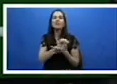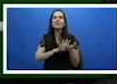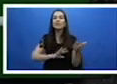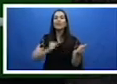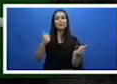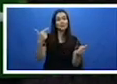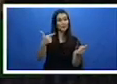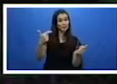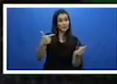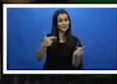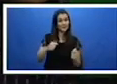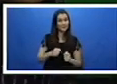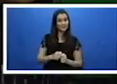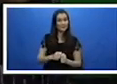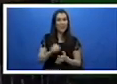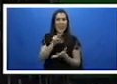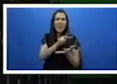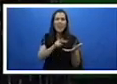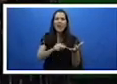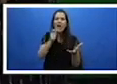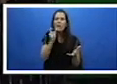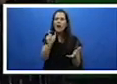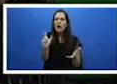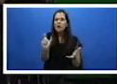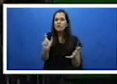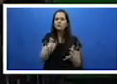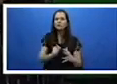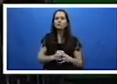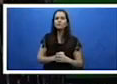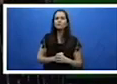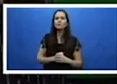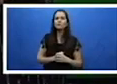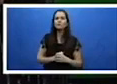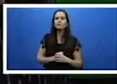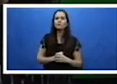2. Leia as palavras, vamos ler junto, ó.